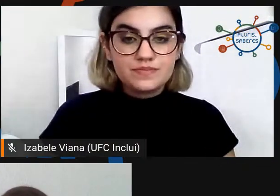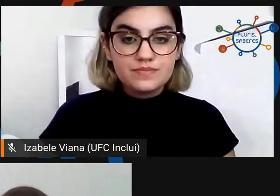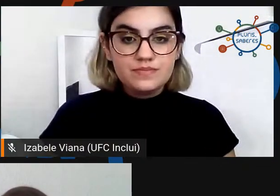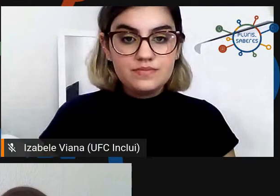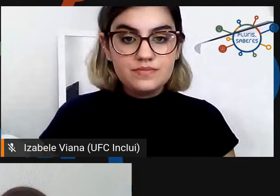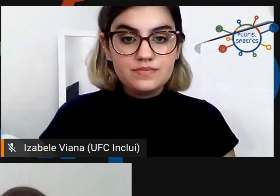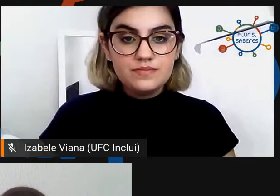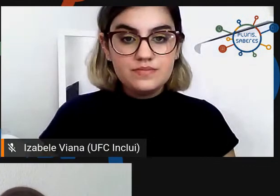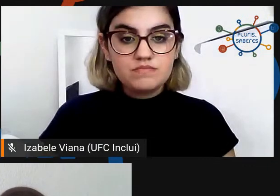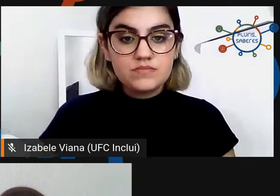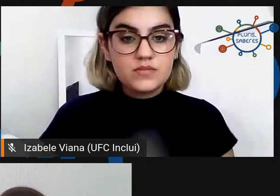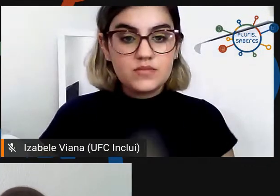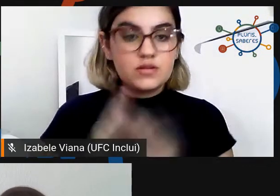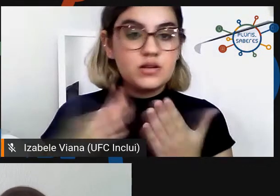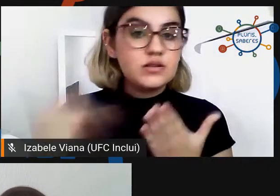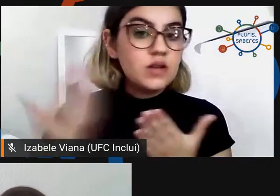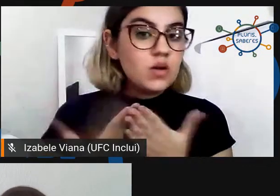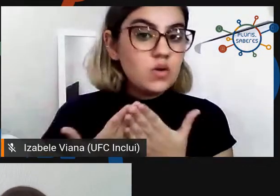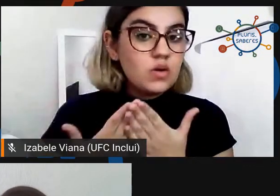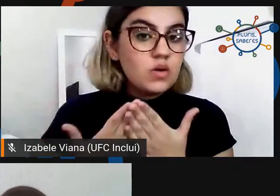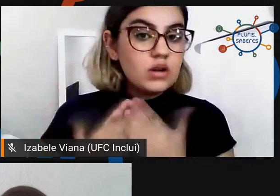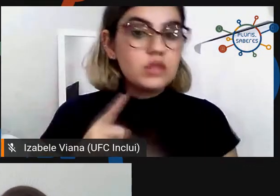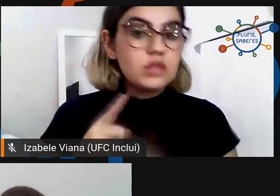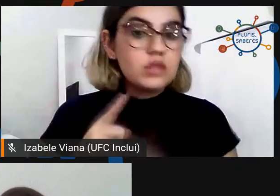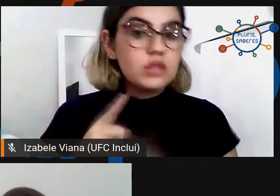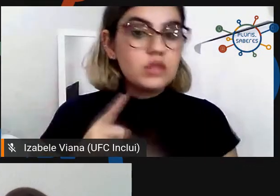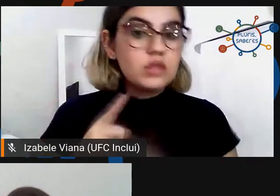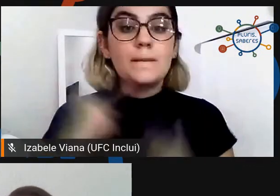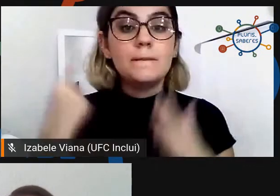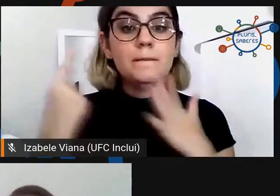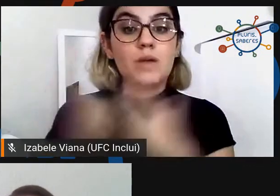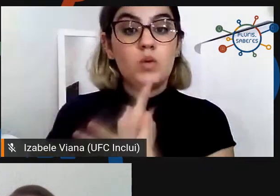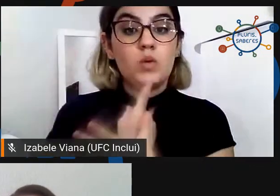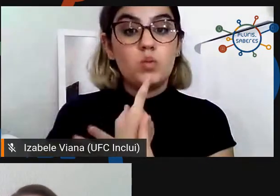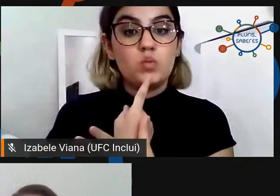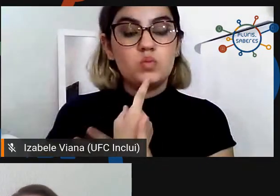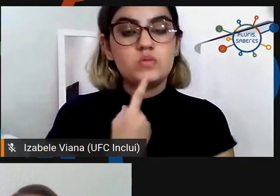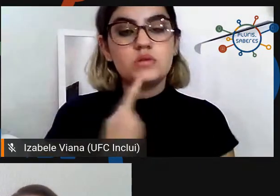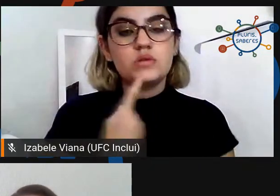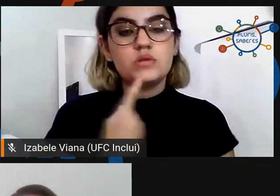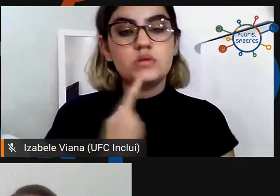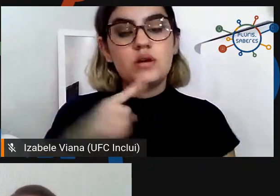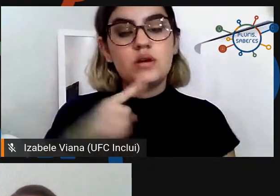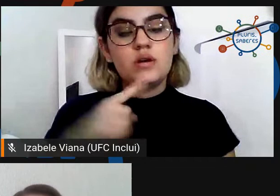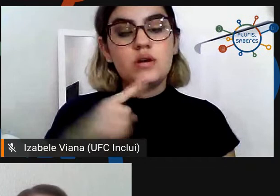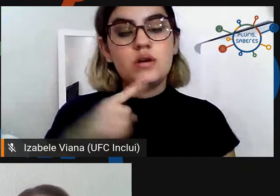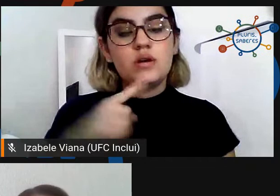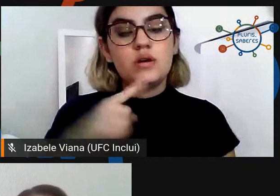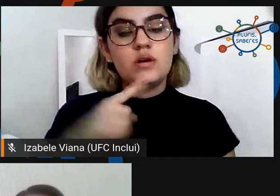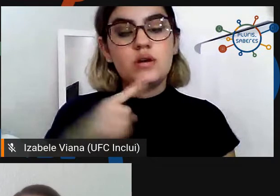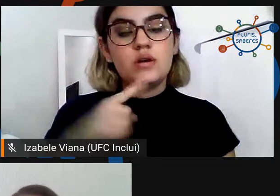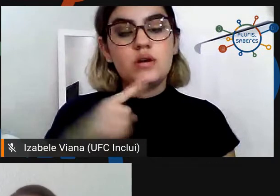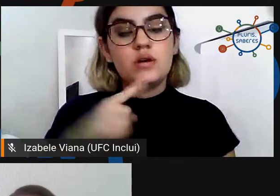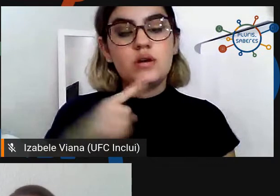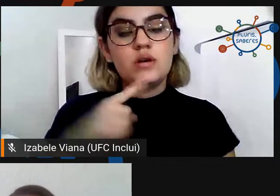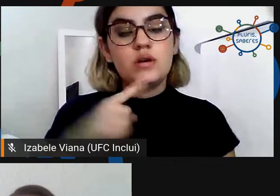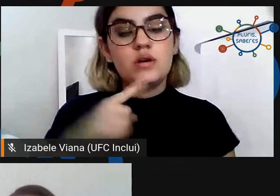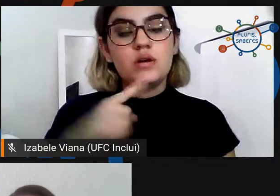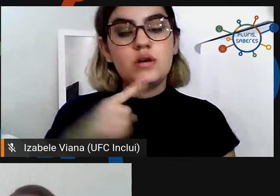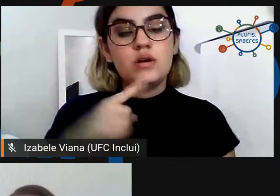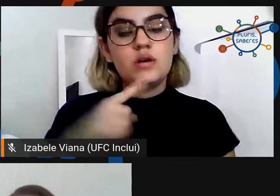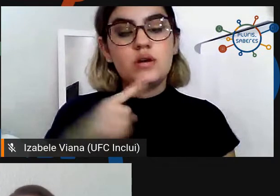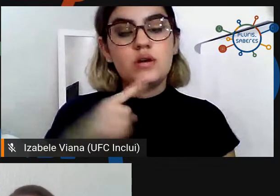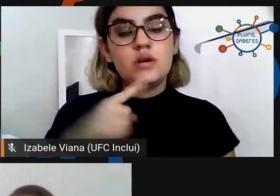Até agora, tem uma pergunta aqui do Misael, só perguntando o que seria a Cochrane, mas já